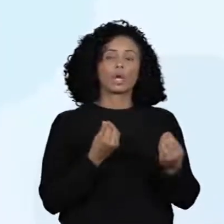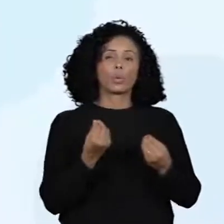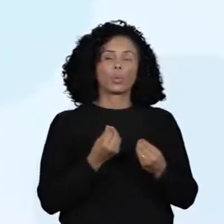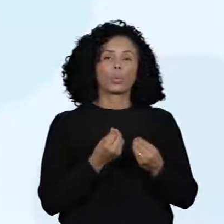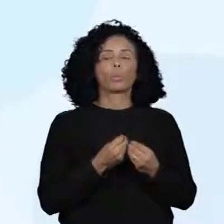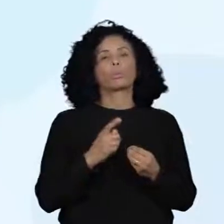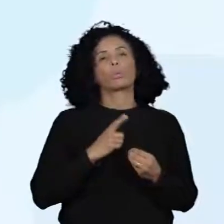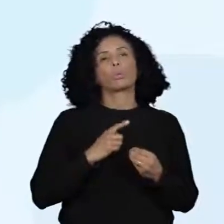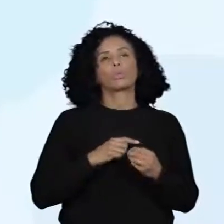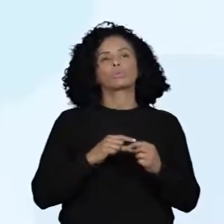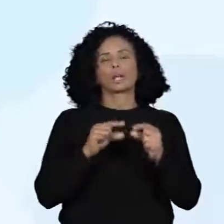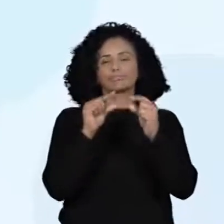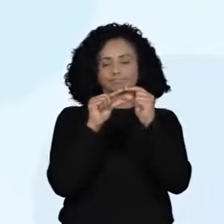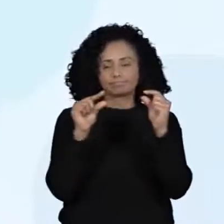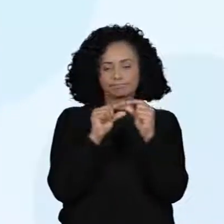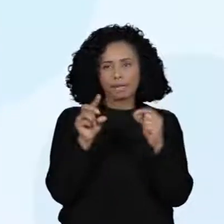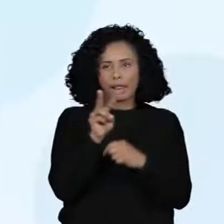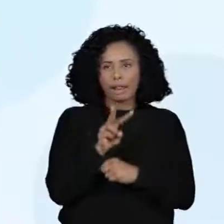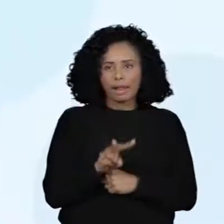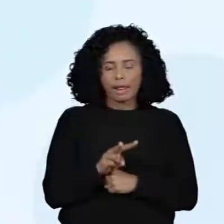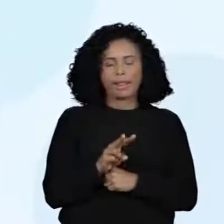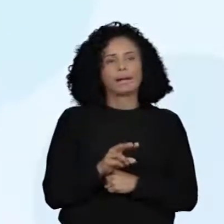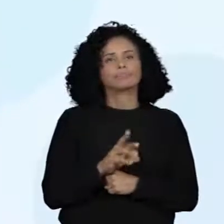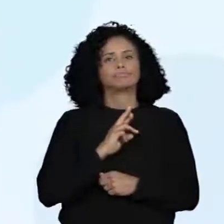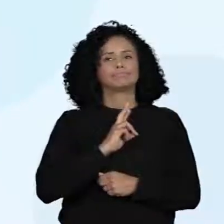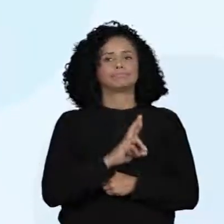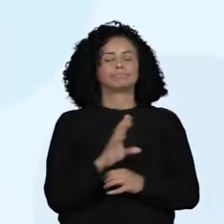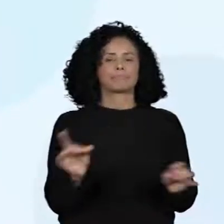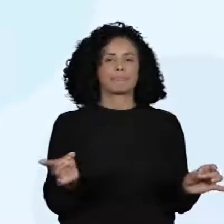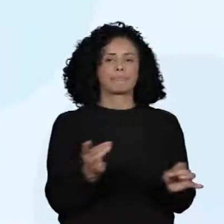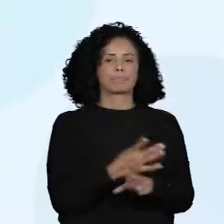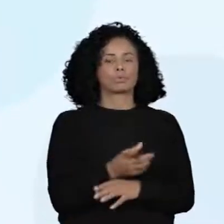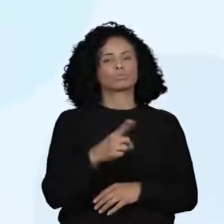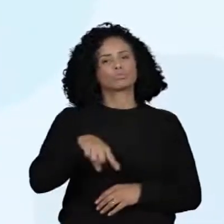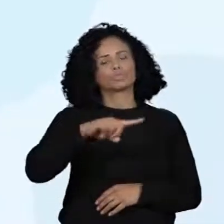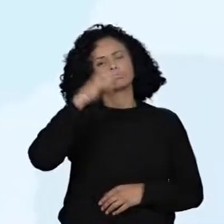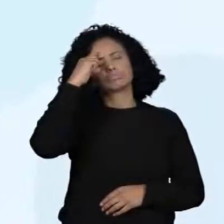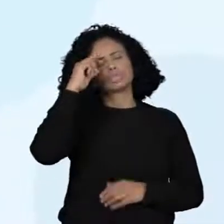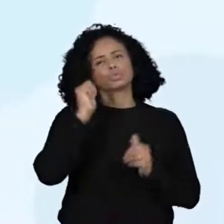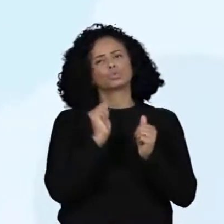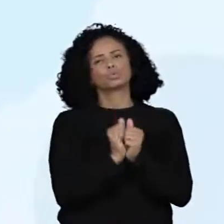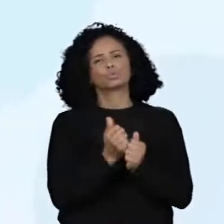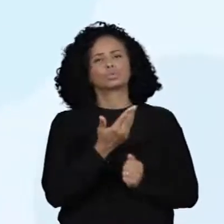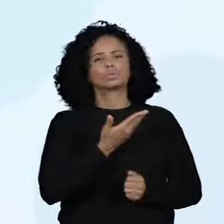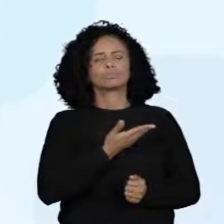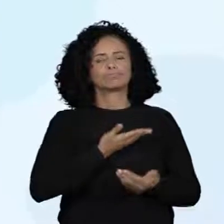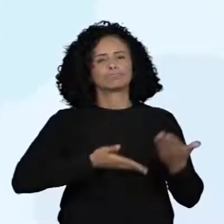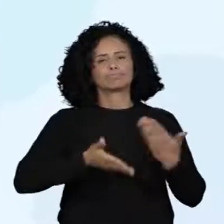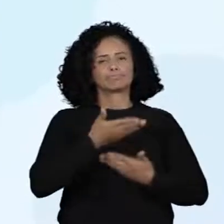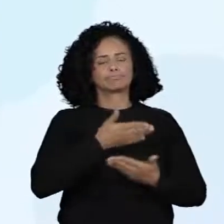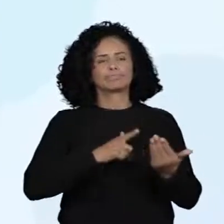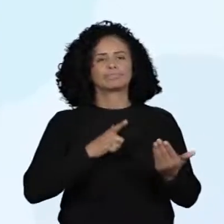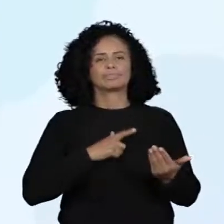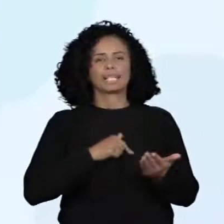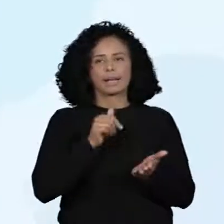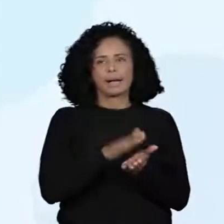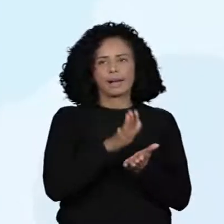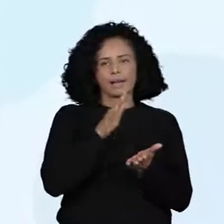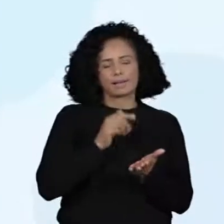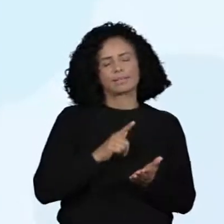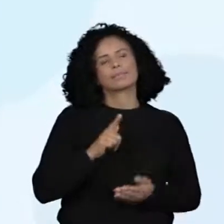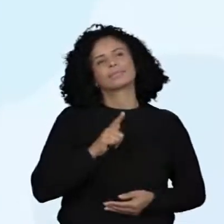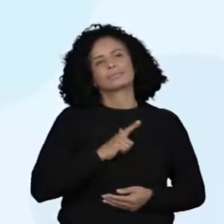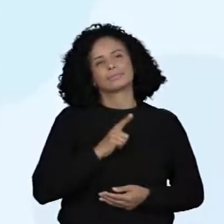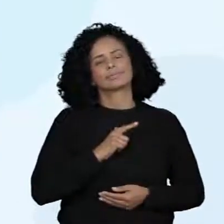problema. É uma atividade que vem contando que Leila e seus colegas colecionam figurinhas. Então, algumas